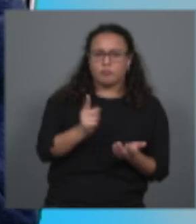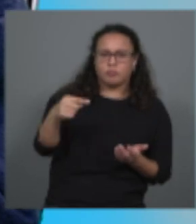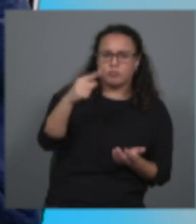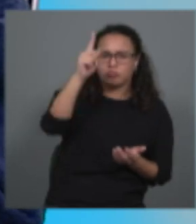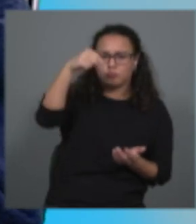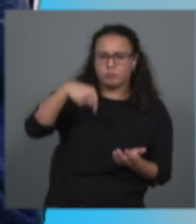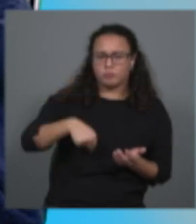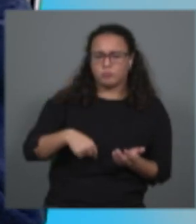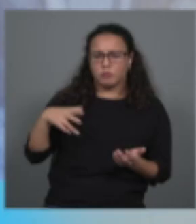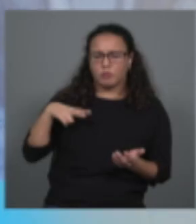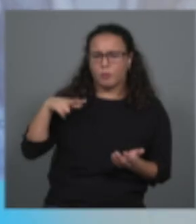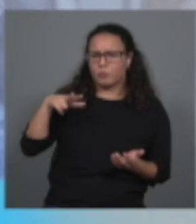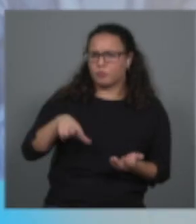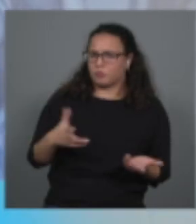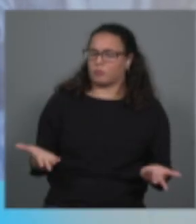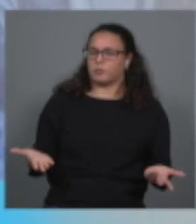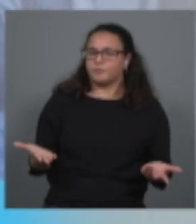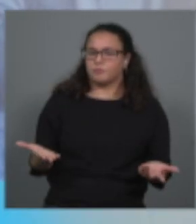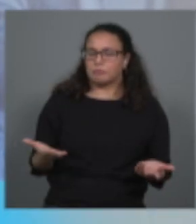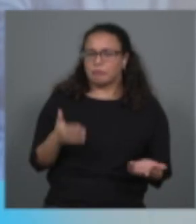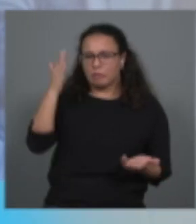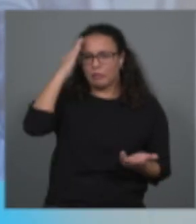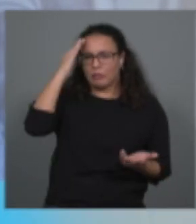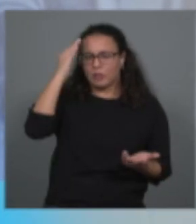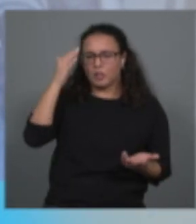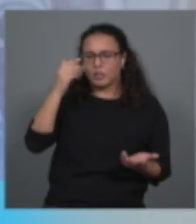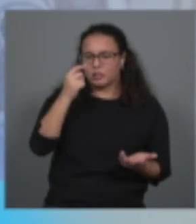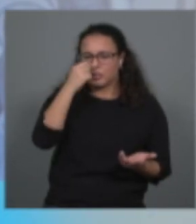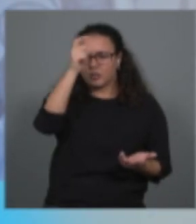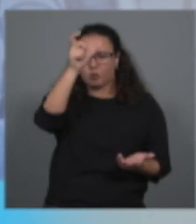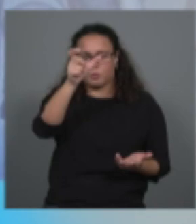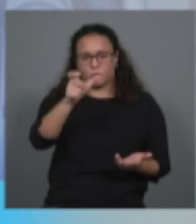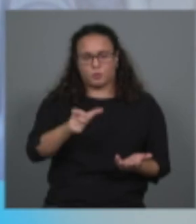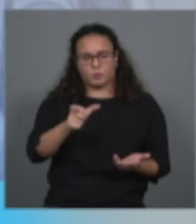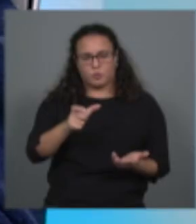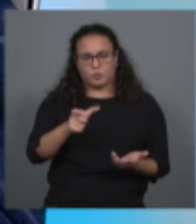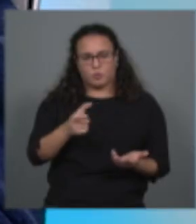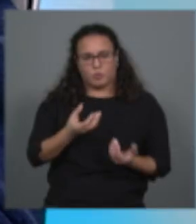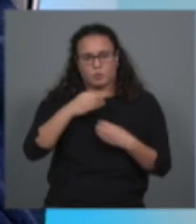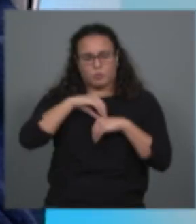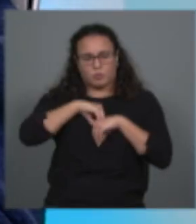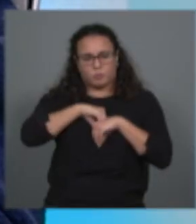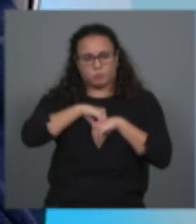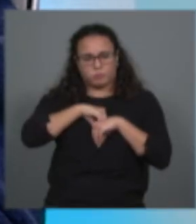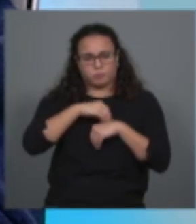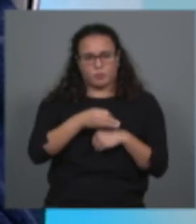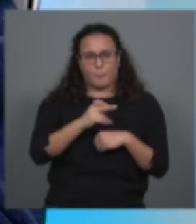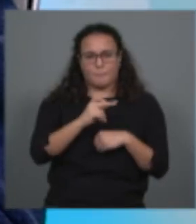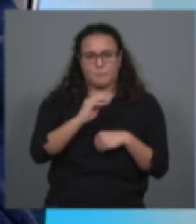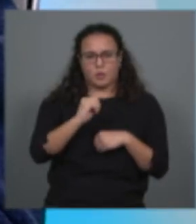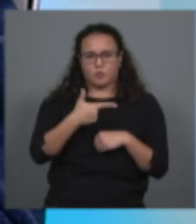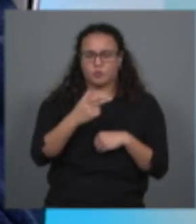homem, podemos dizer, com um sentido pastoral muito à frente do seu tempo. Sem dúvida. E sobretudo o homem dos